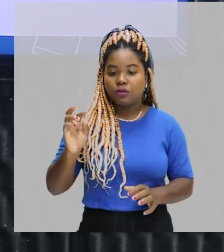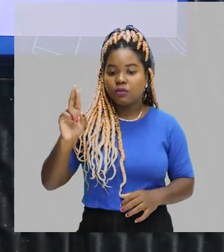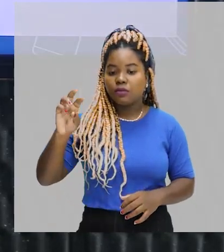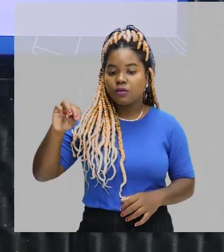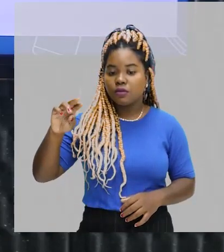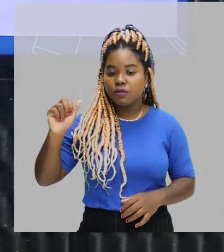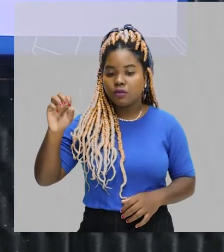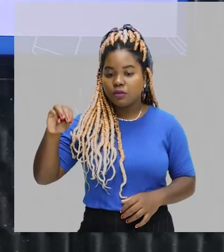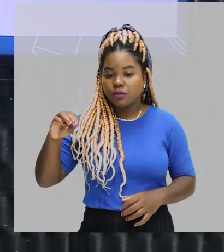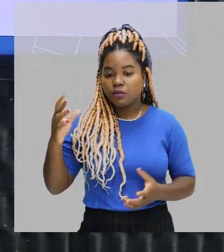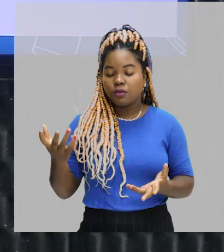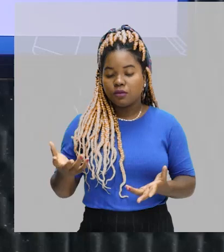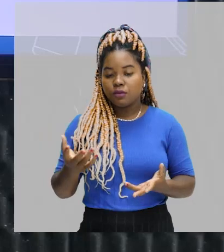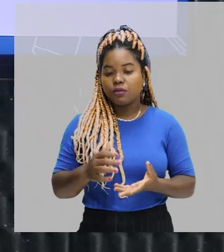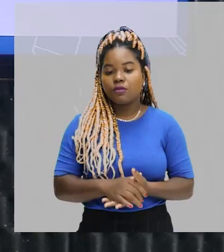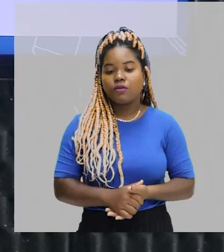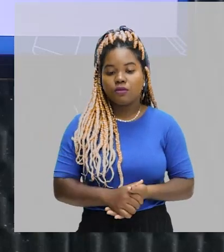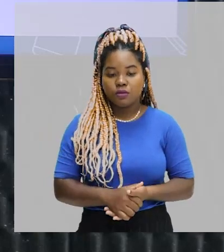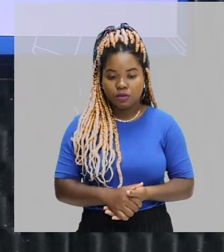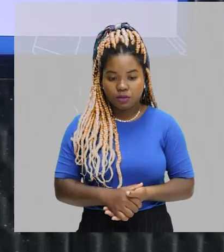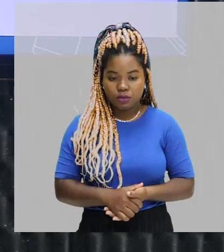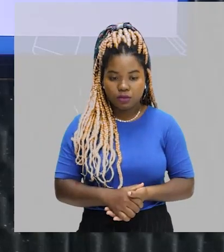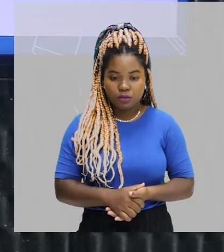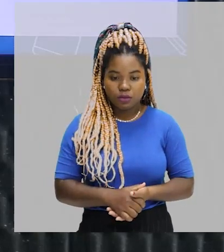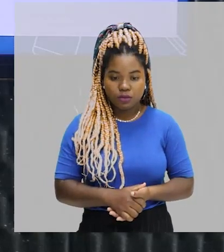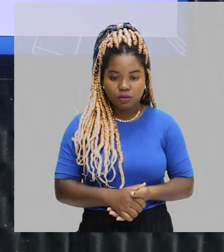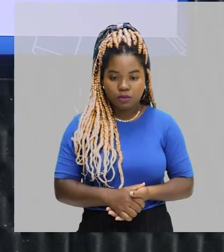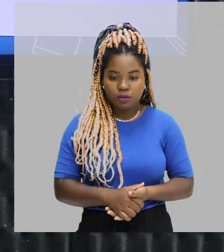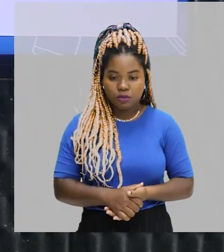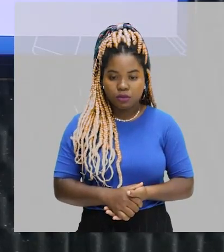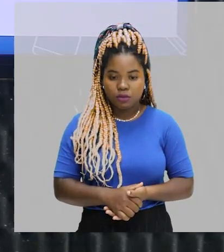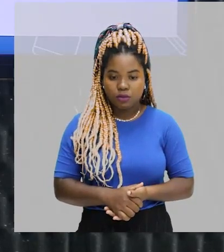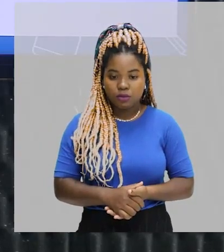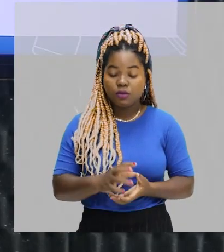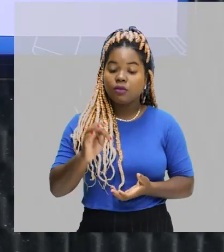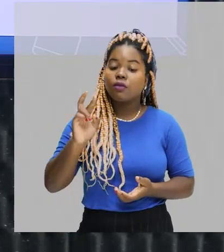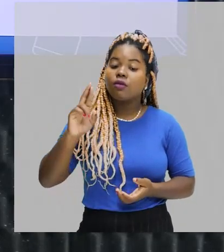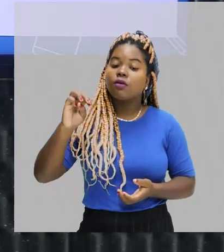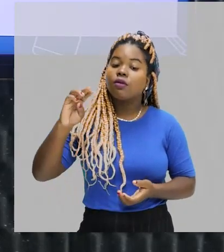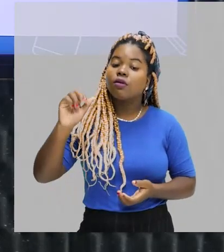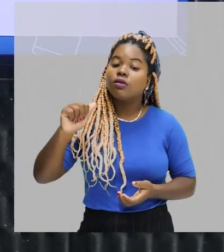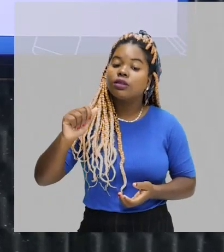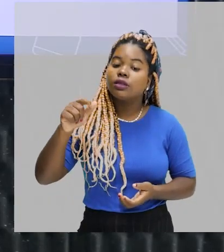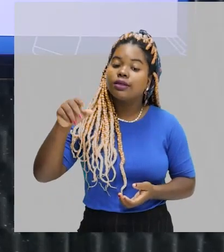tá? Mutuamente dependentes, tá? Torna quem?